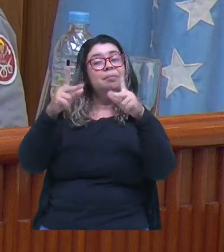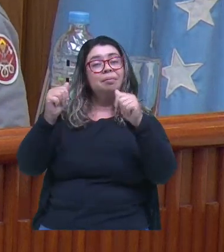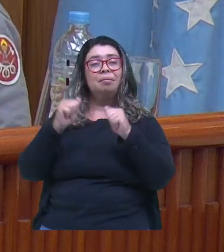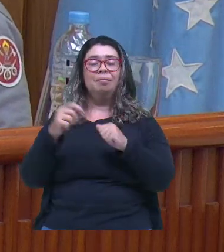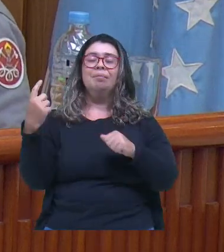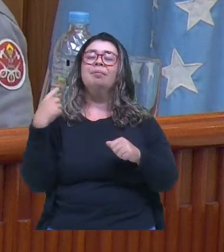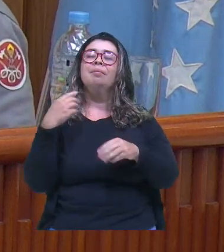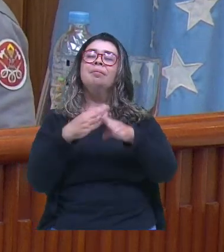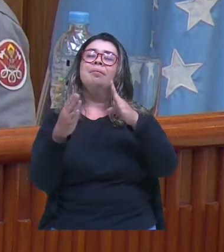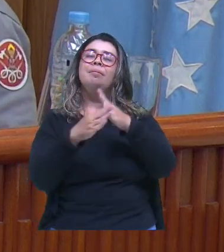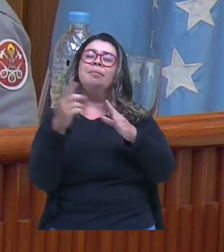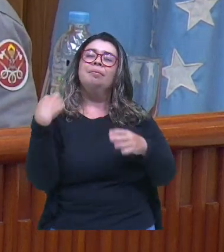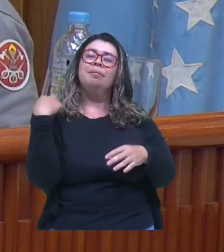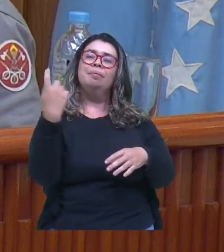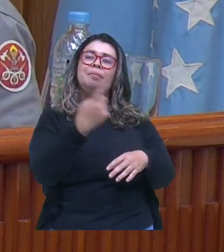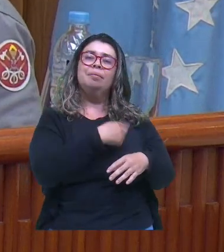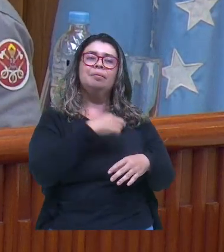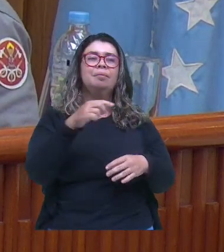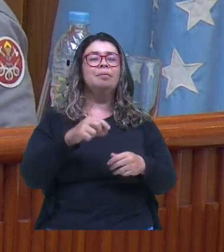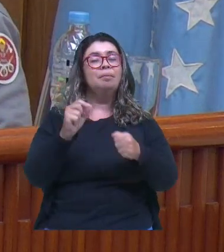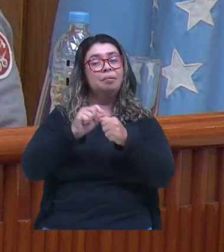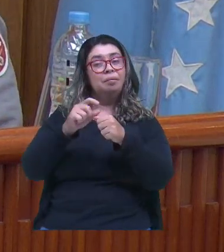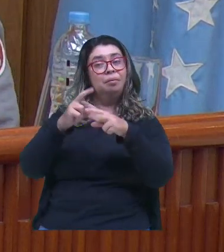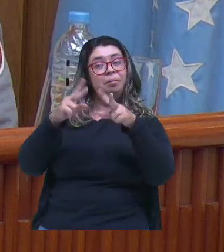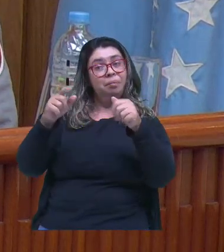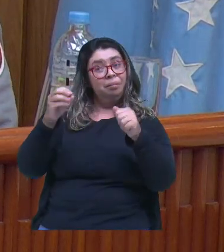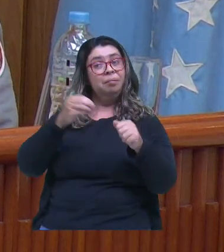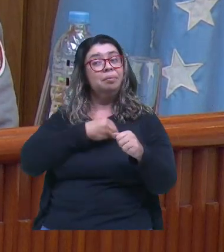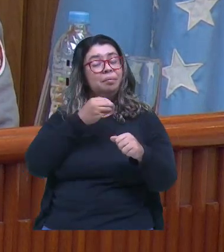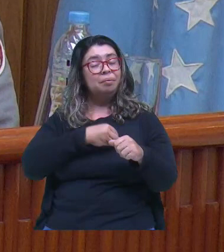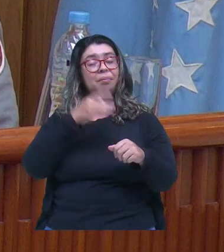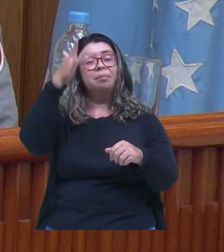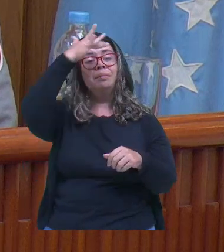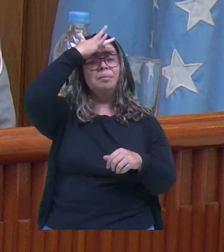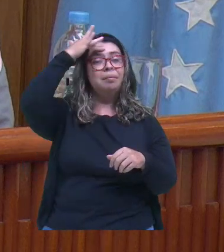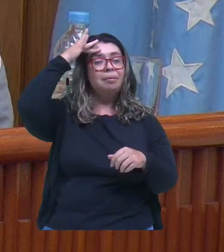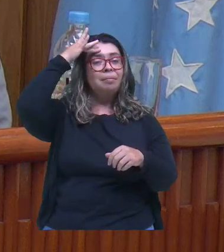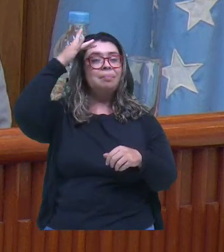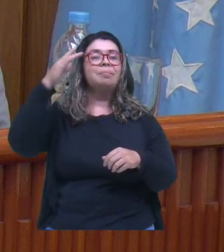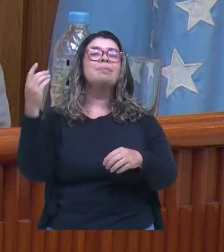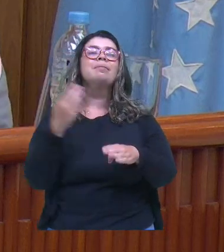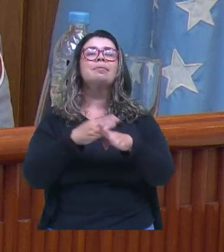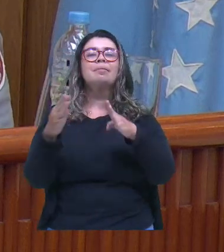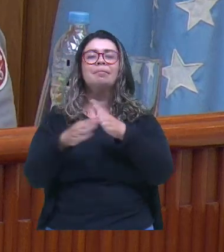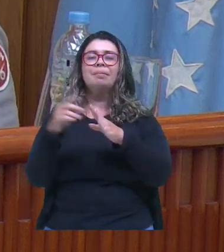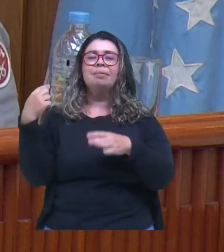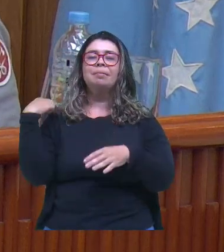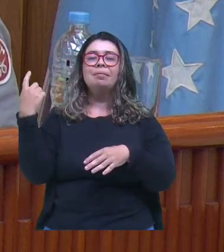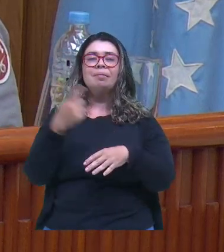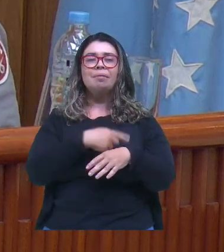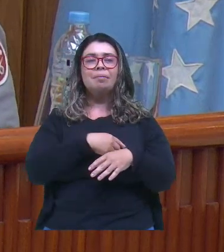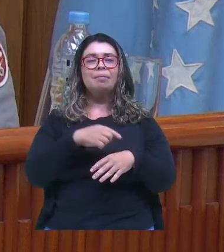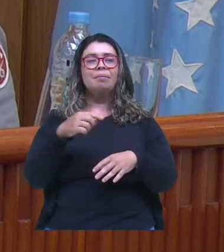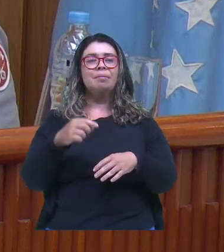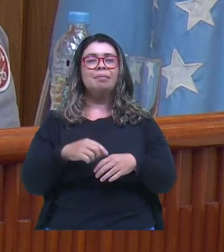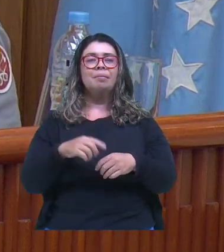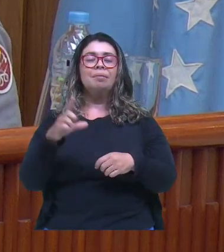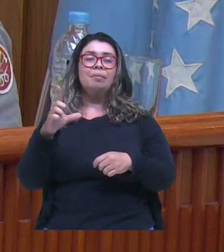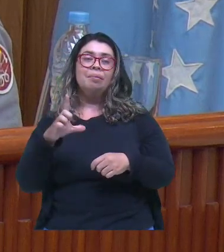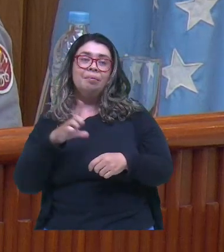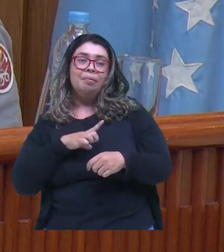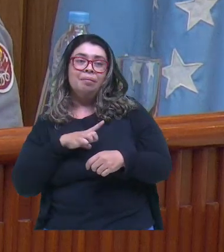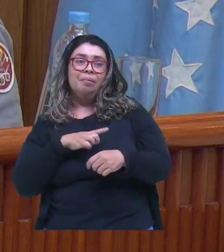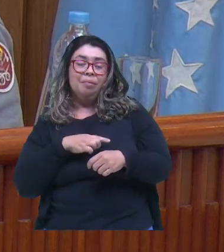Todos nós temos influência na vida de pessoas. Todos nós temos um leão bom e um leão ruim dentro de